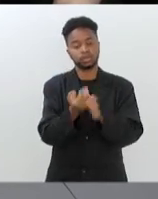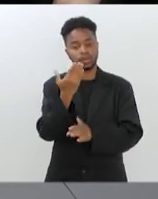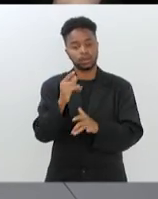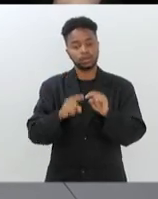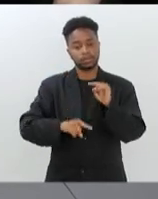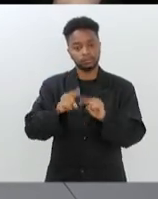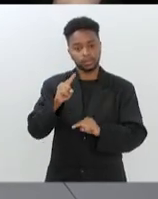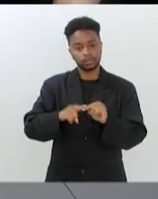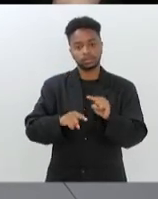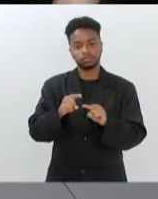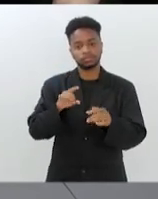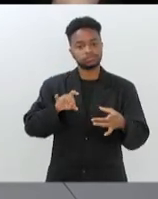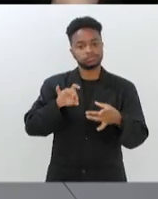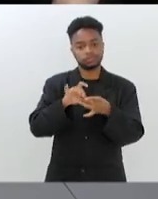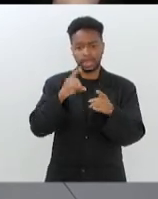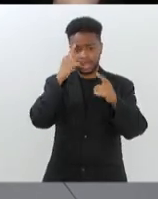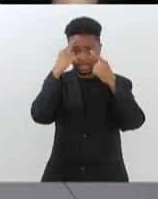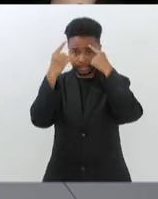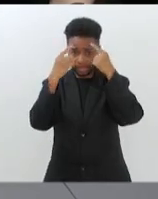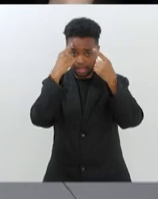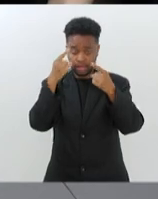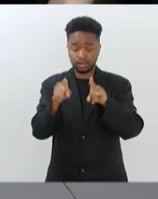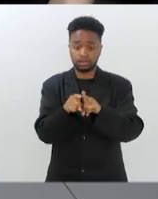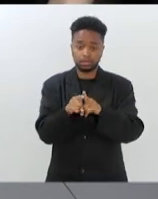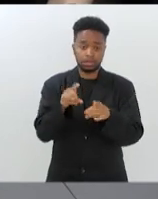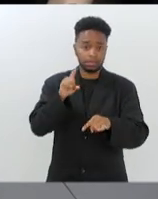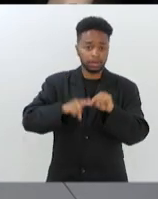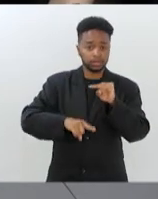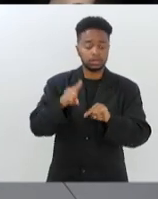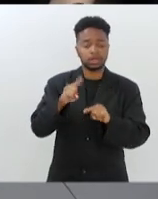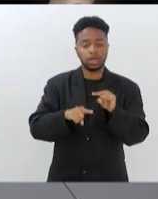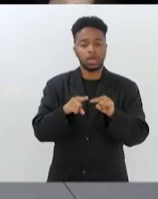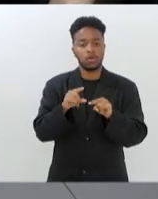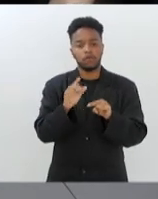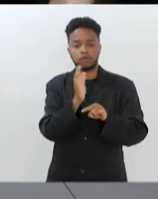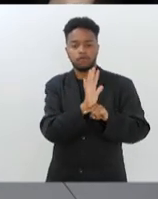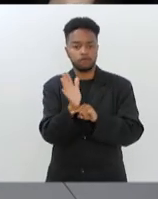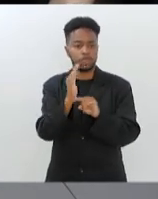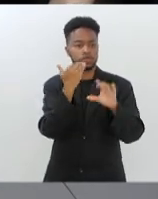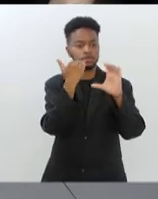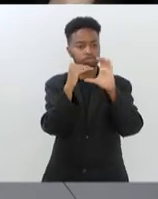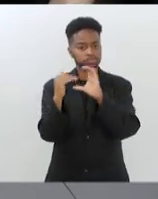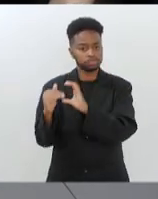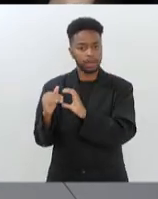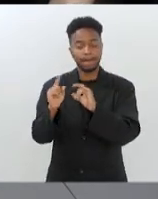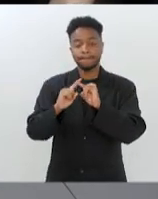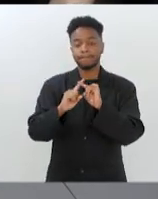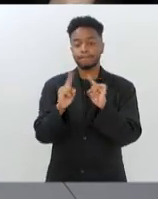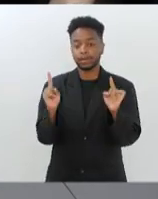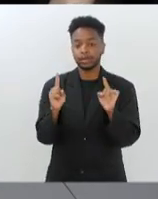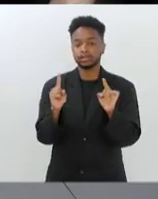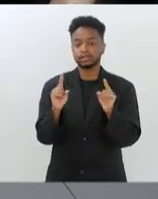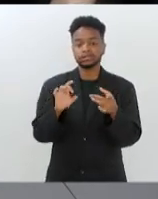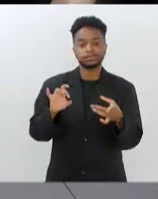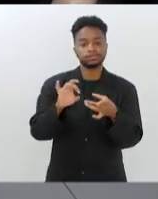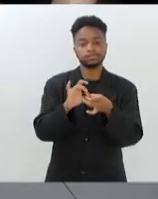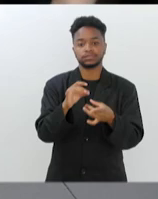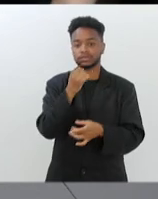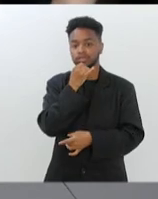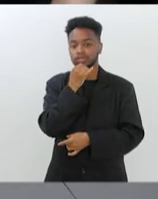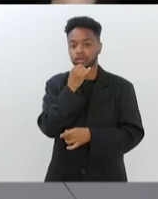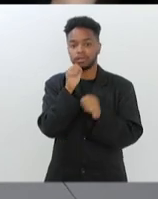eh da parte criativa com as peças publicitárias os filmes que vão ser executados mas também por exemplo numa parte